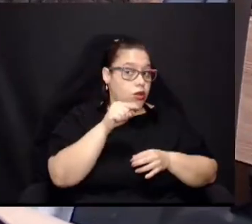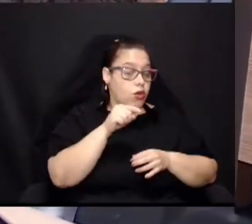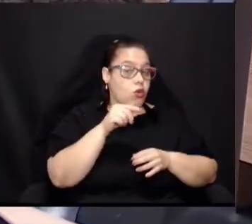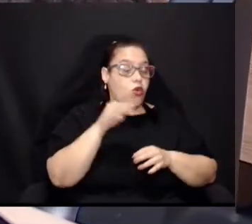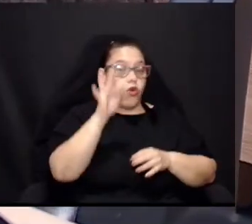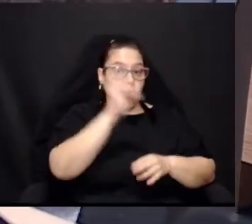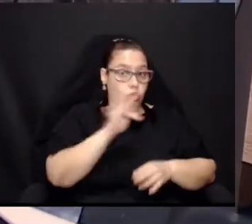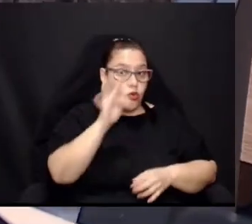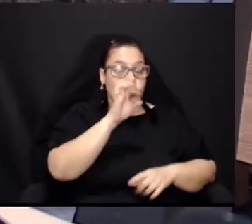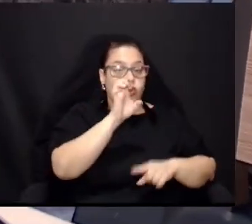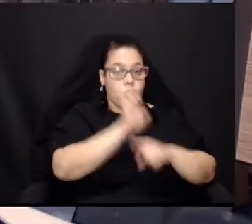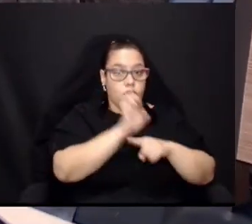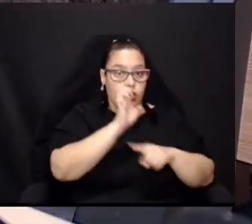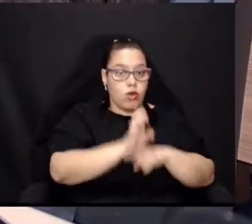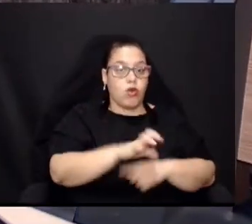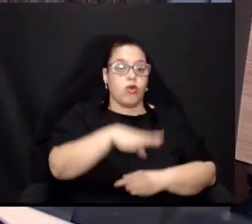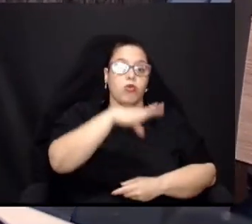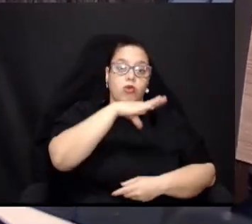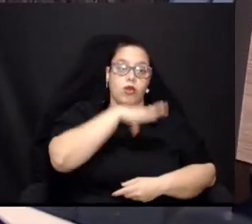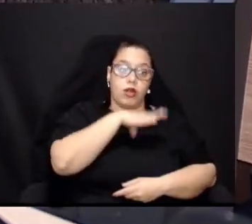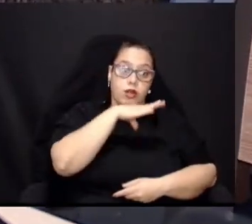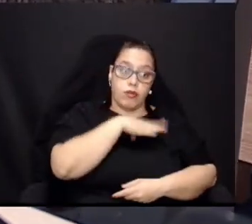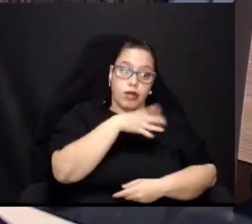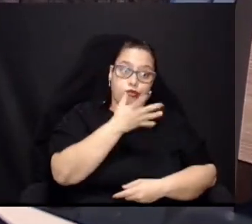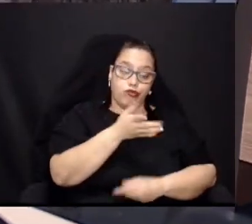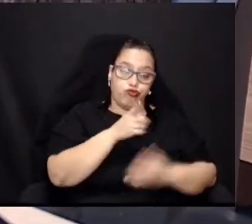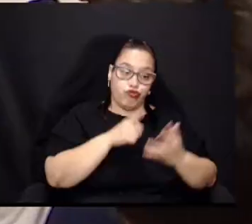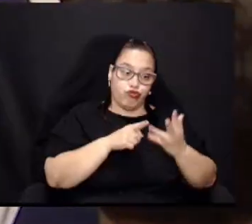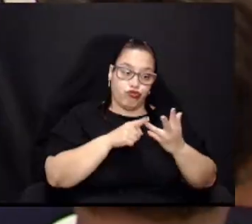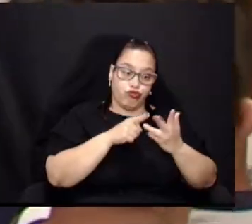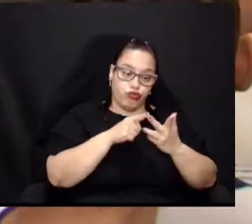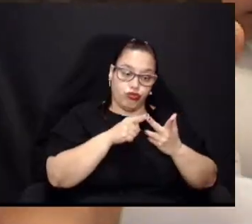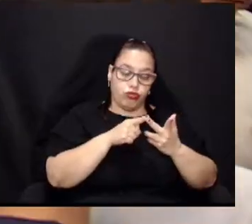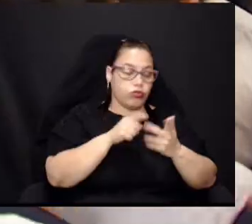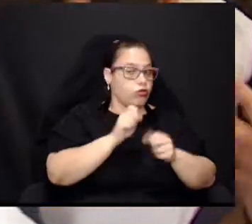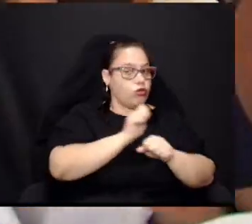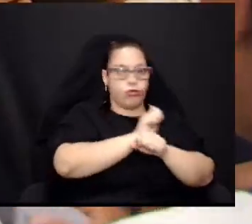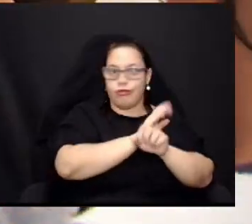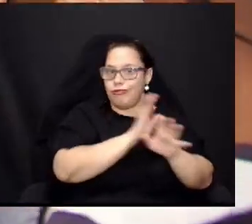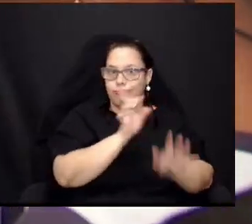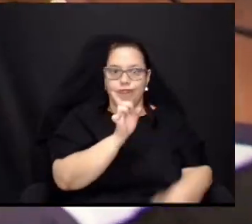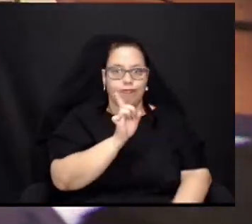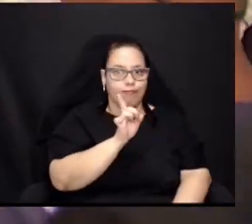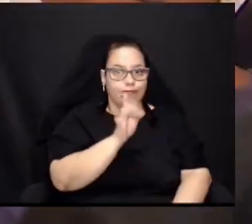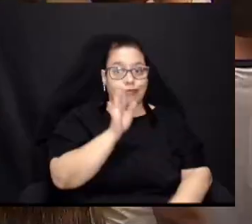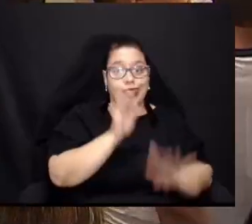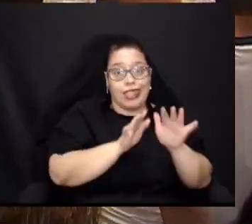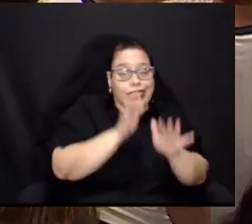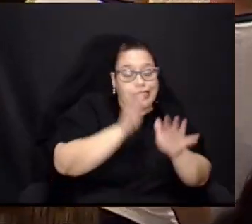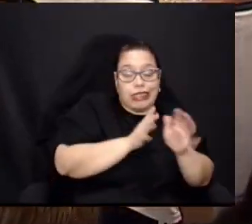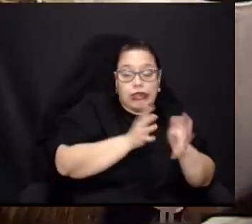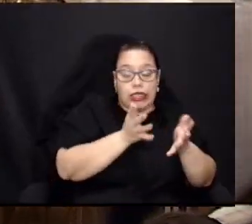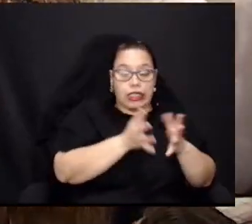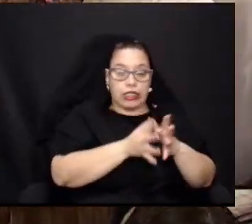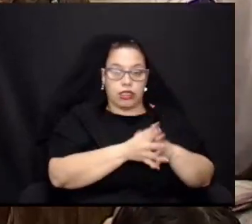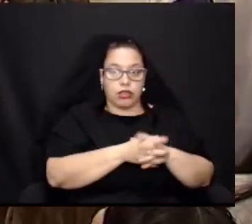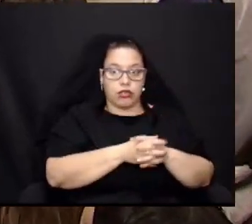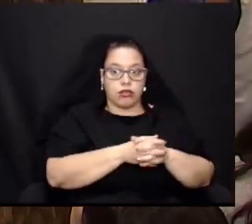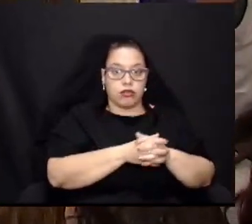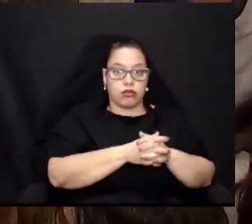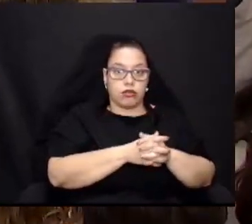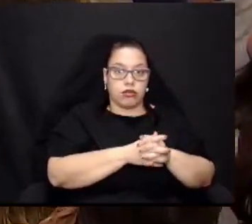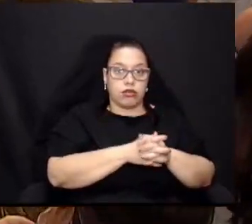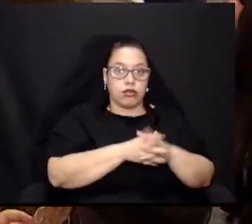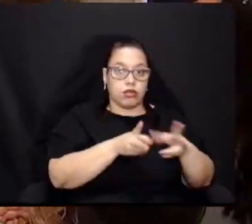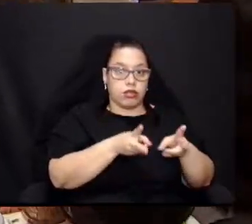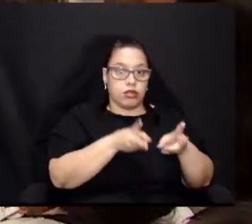que é municipal. Então, essas dimensões não são claras, né, muitas vezes. E aí a gente percebe que,